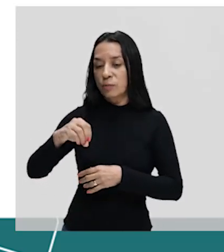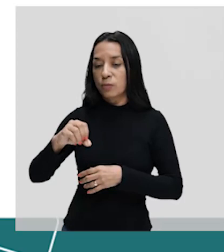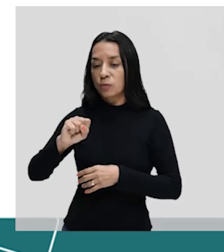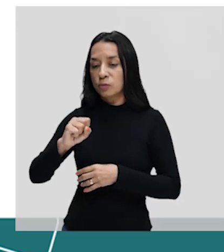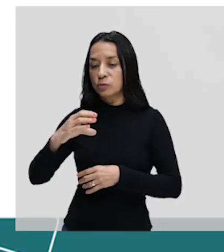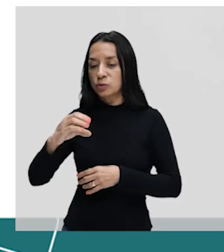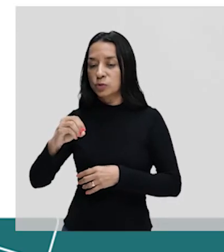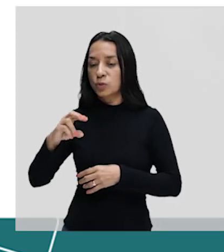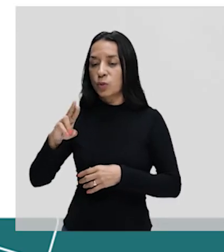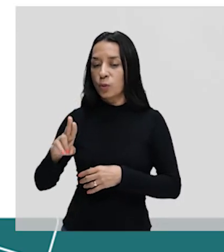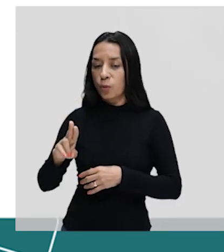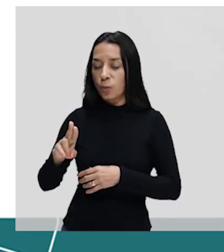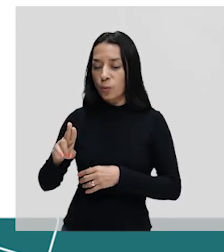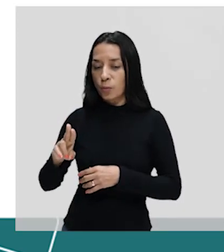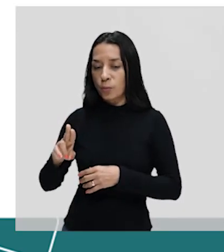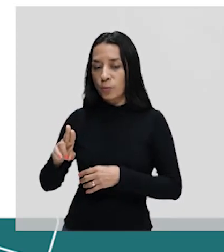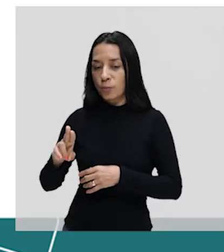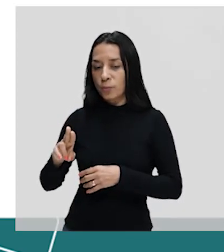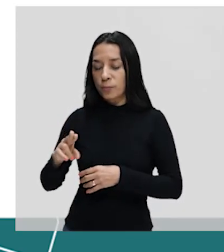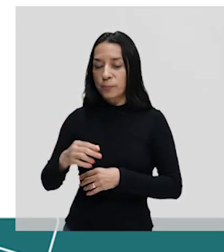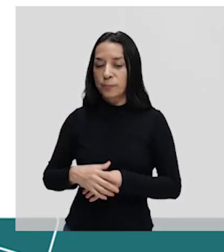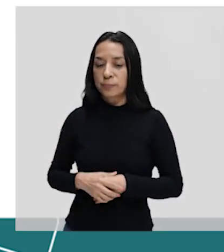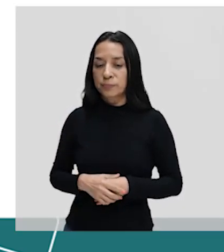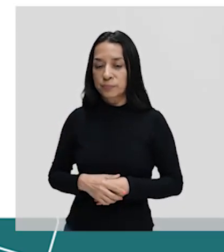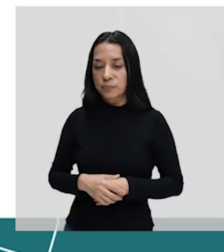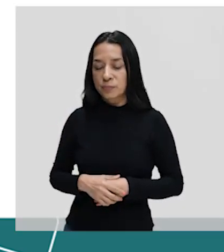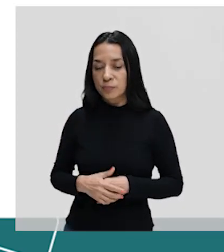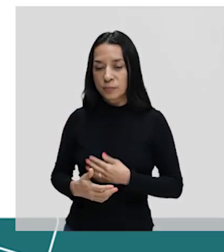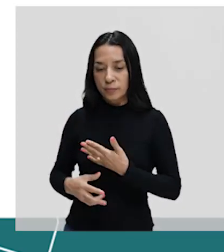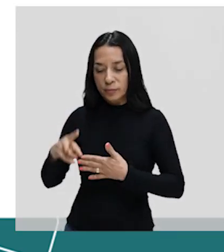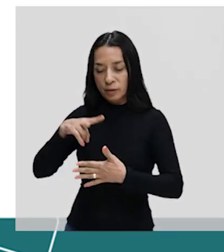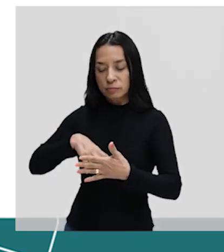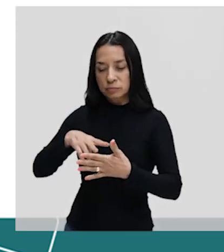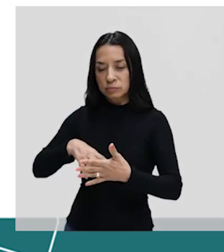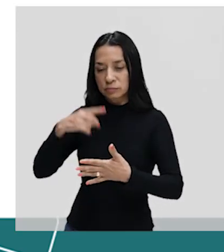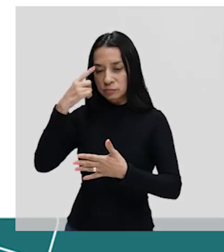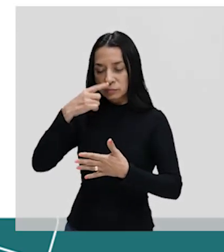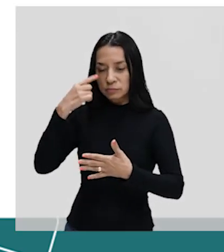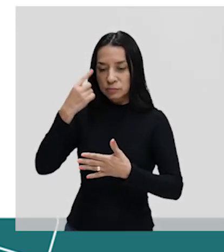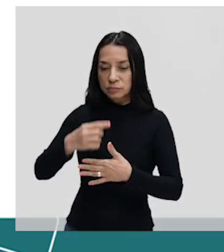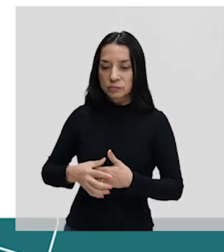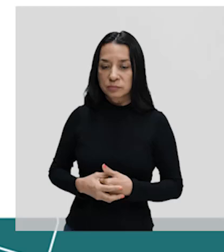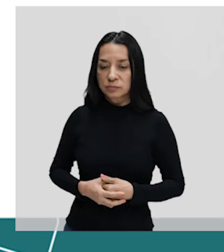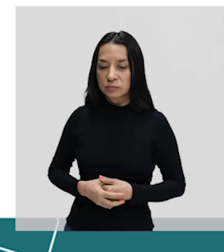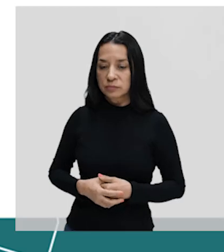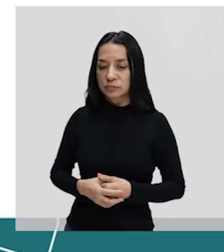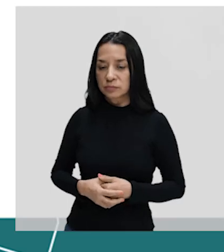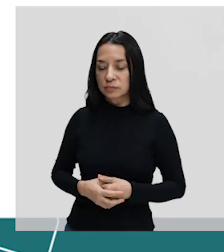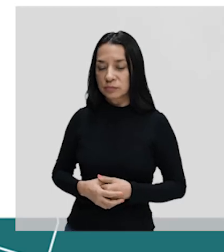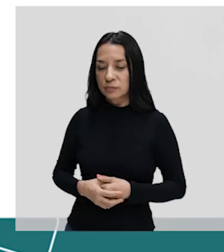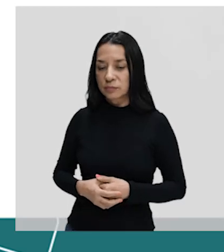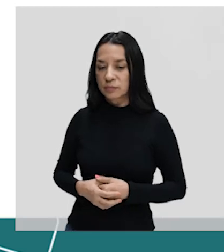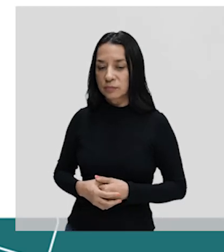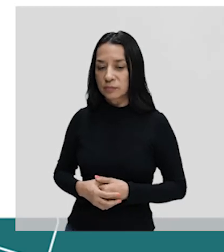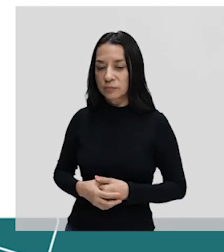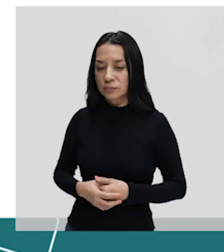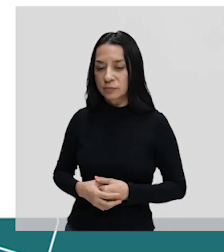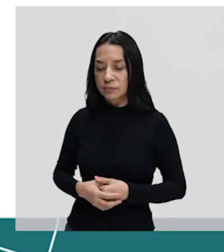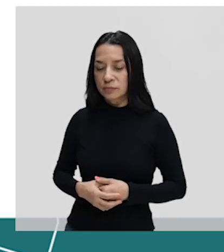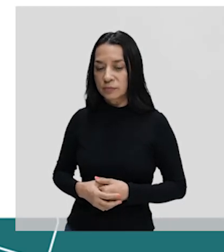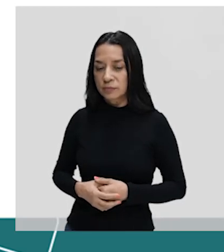russo. É russo. Juan é de Munique. Juan é de Munique.